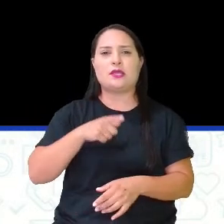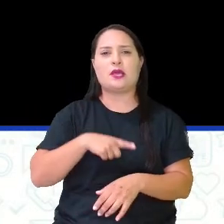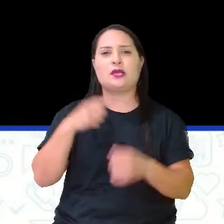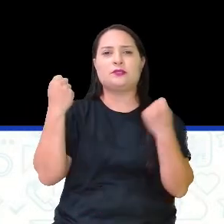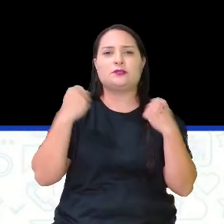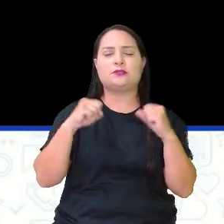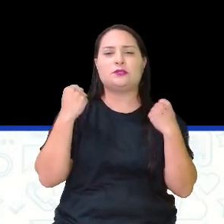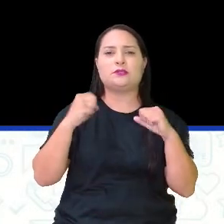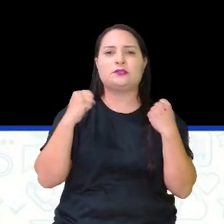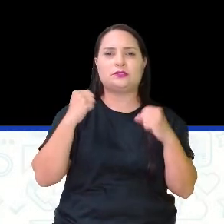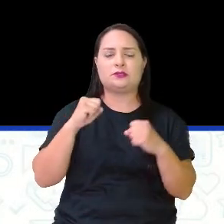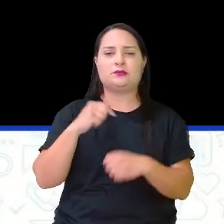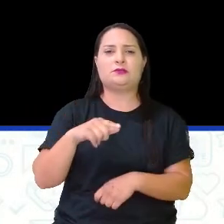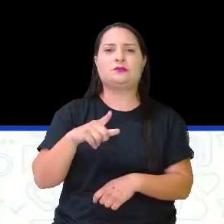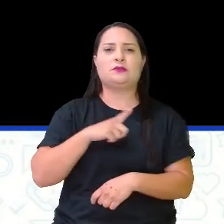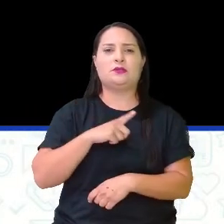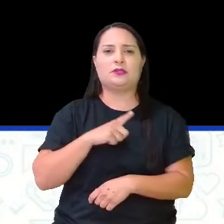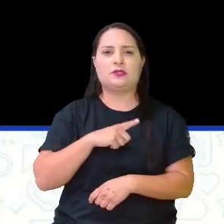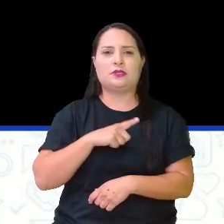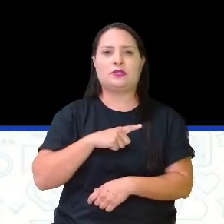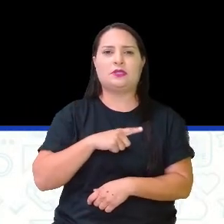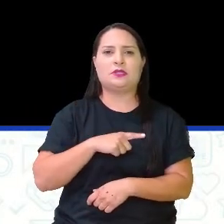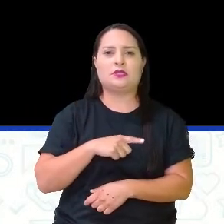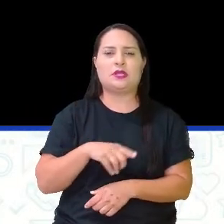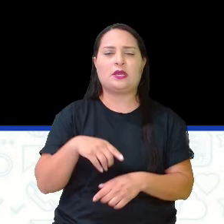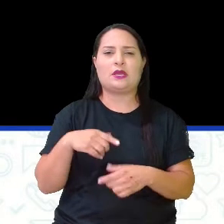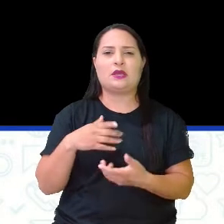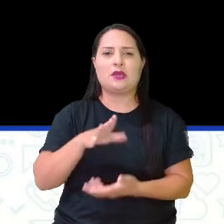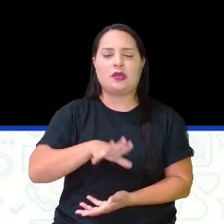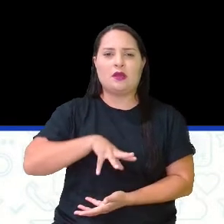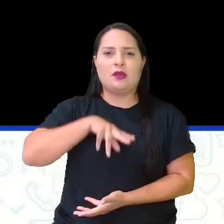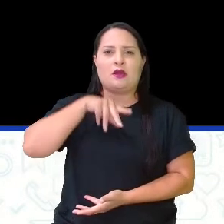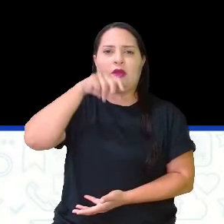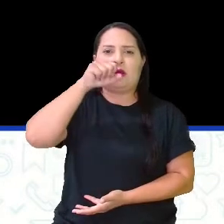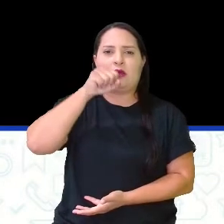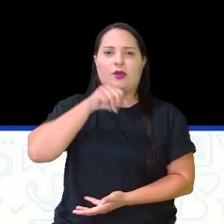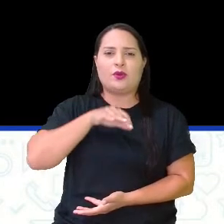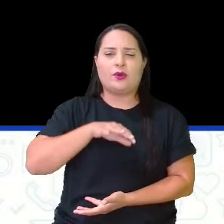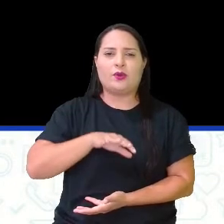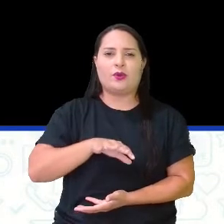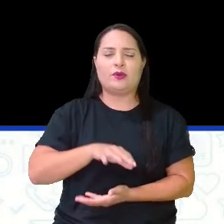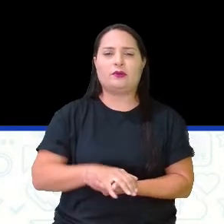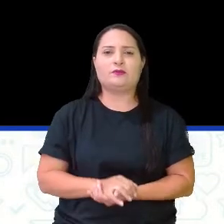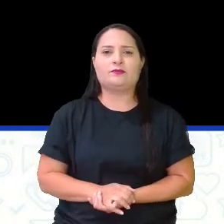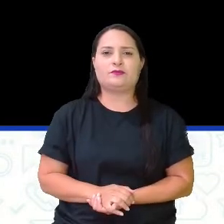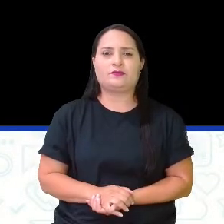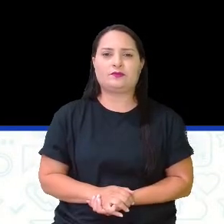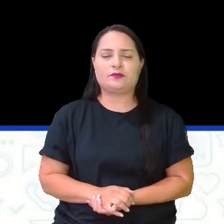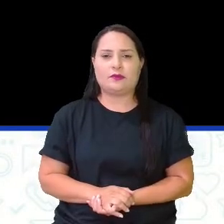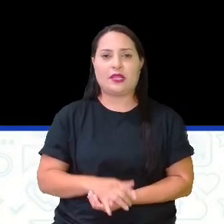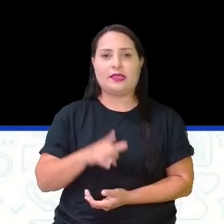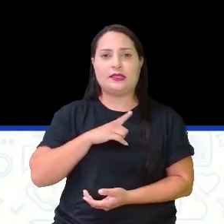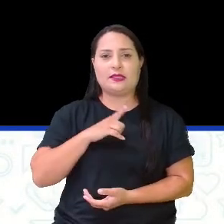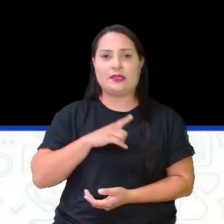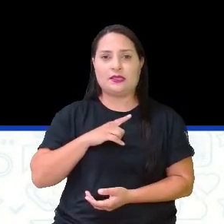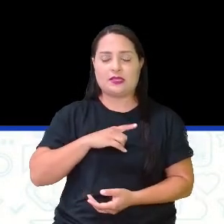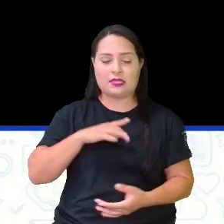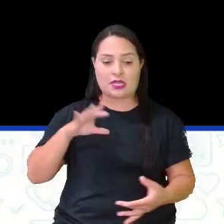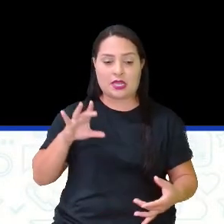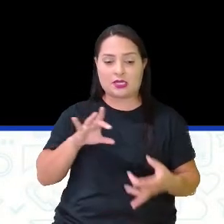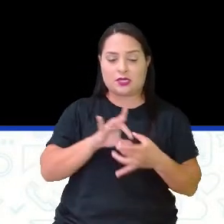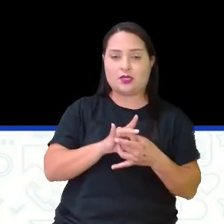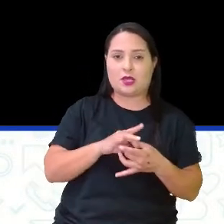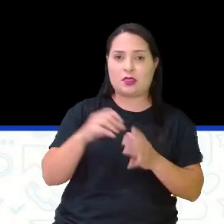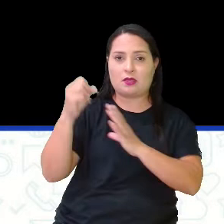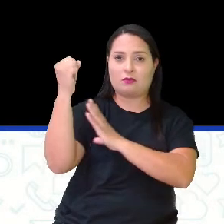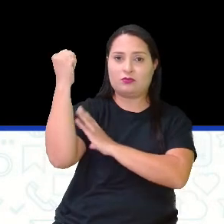que demandam bastante aí a nossa parte respiratória. Então, tem essa ligação muscular, né?